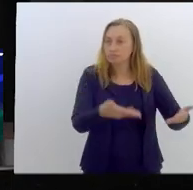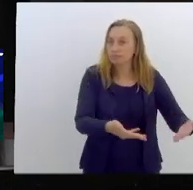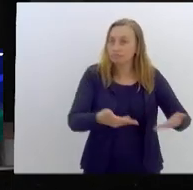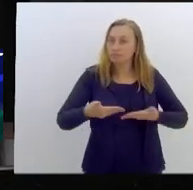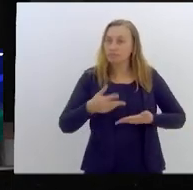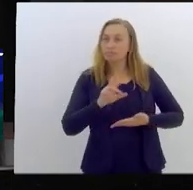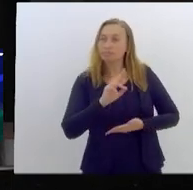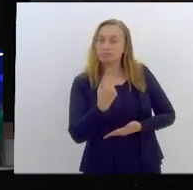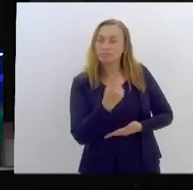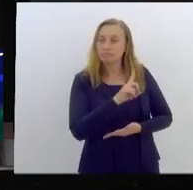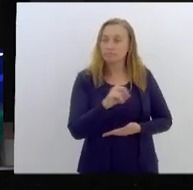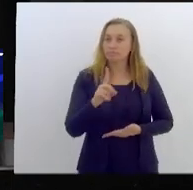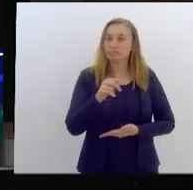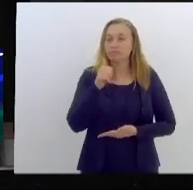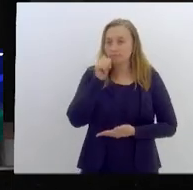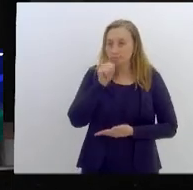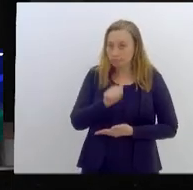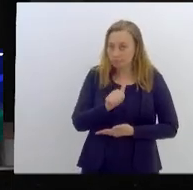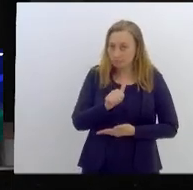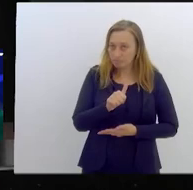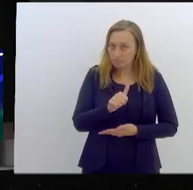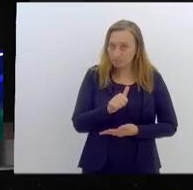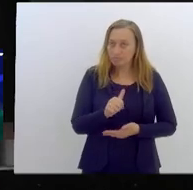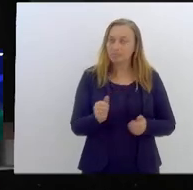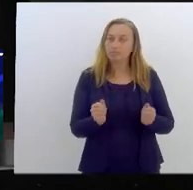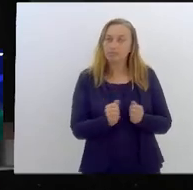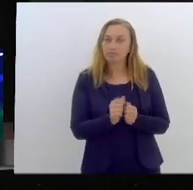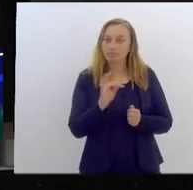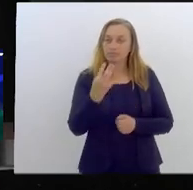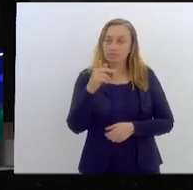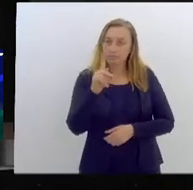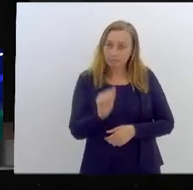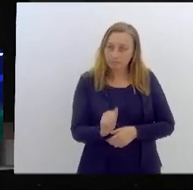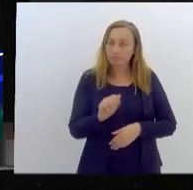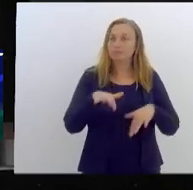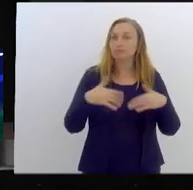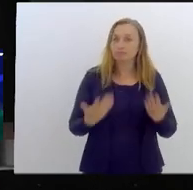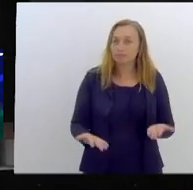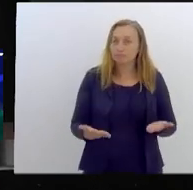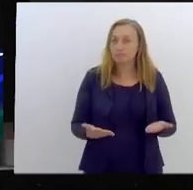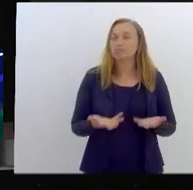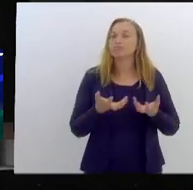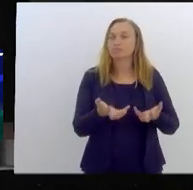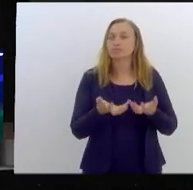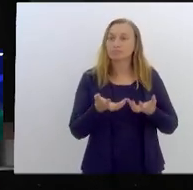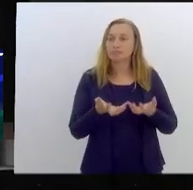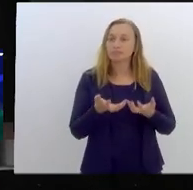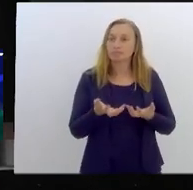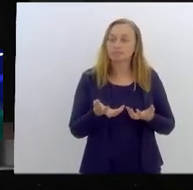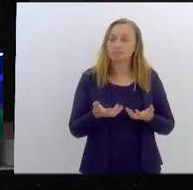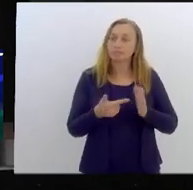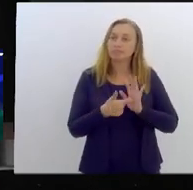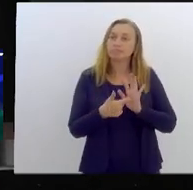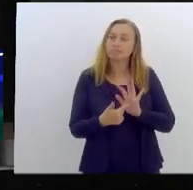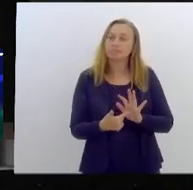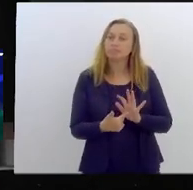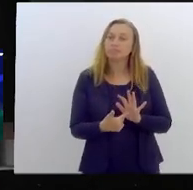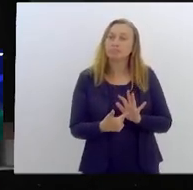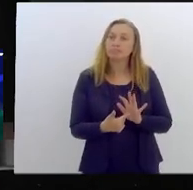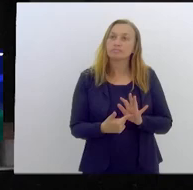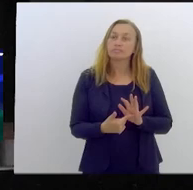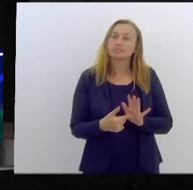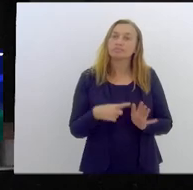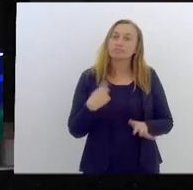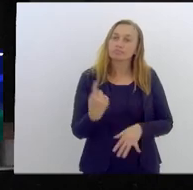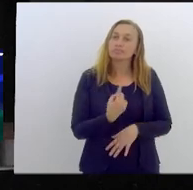não mulheres nessa composição das chapas. Então, nós queremos, não é, demonstrar que